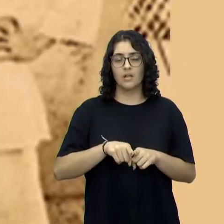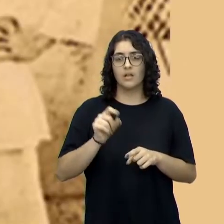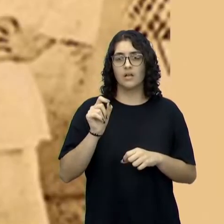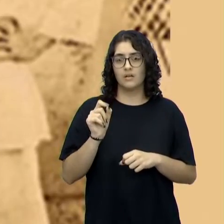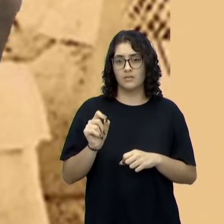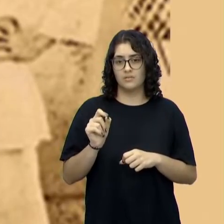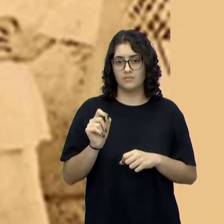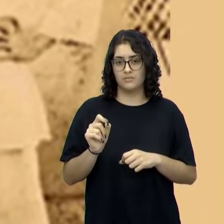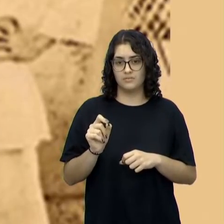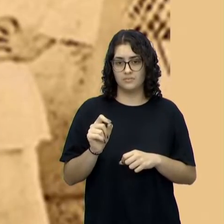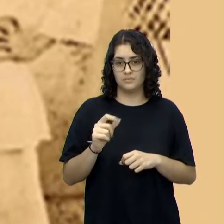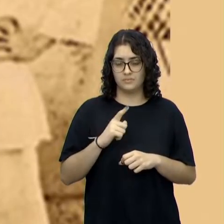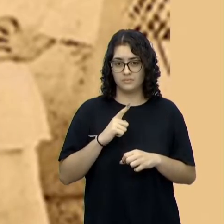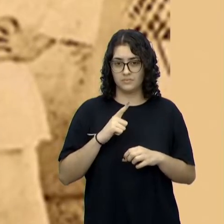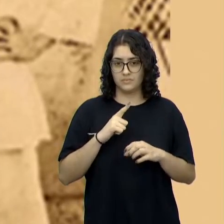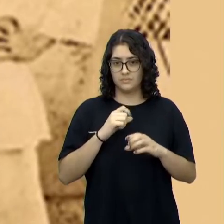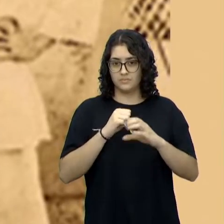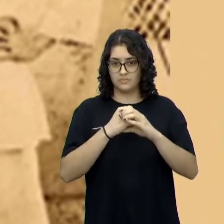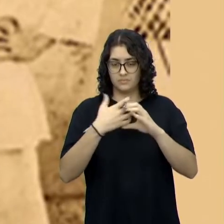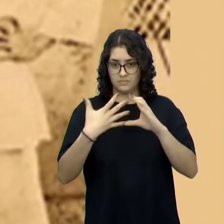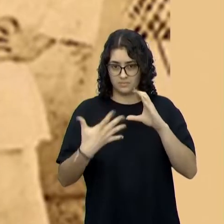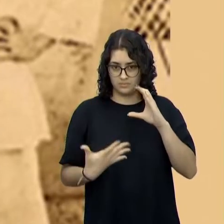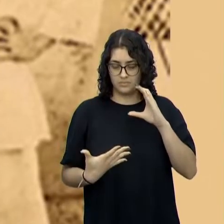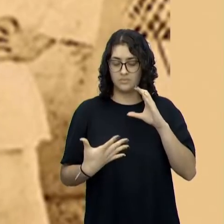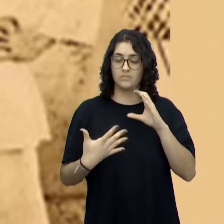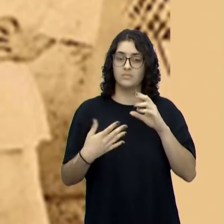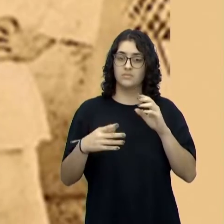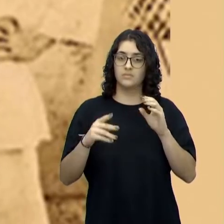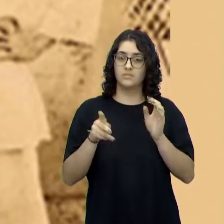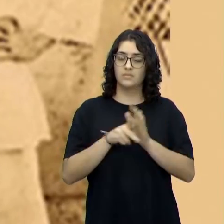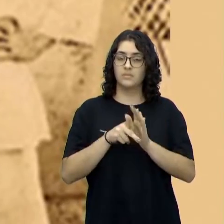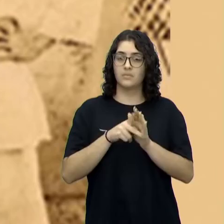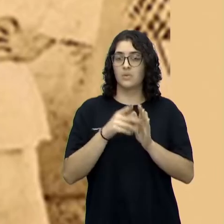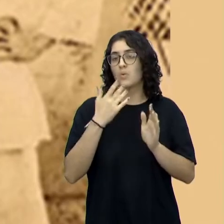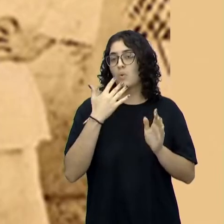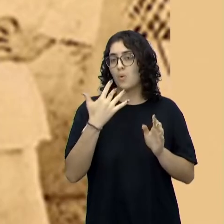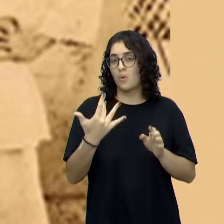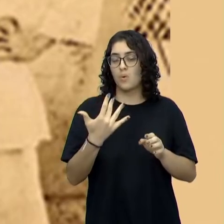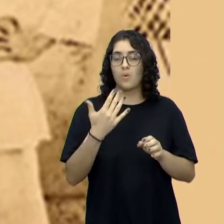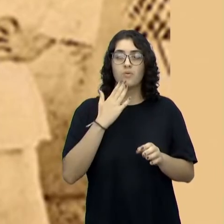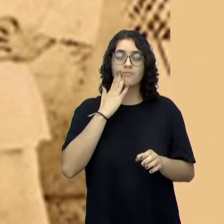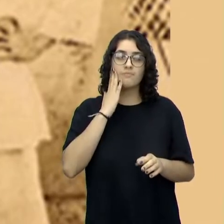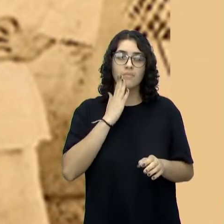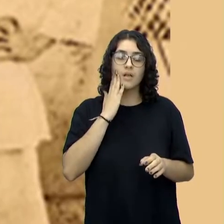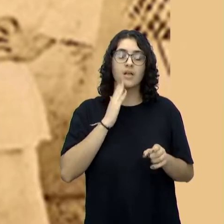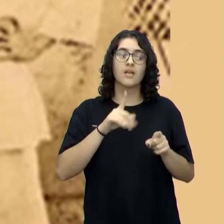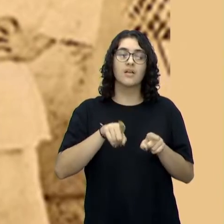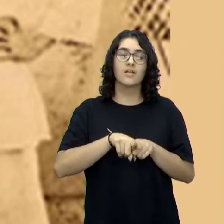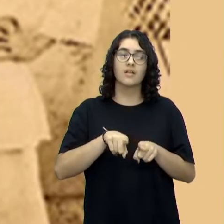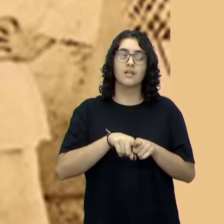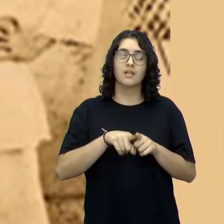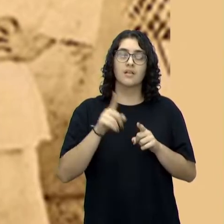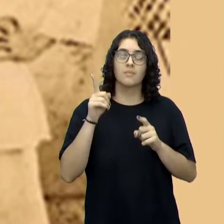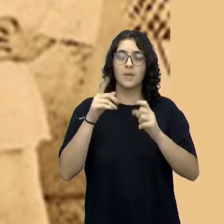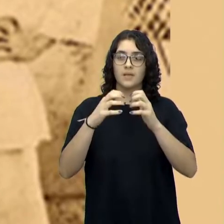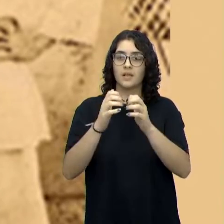independente de traços, né, físicos, independente de cor de pele, independente de formato de